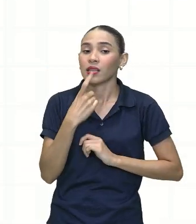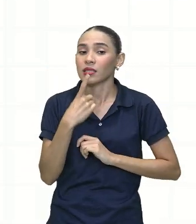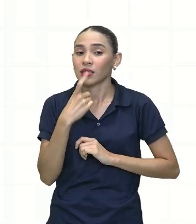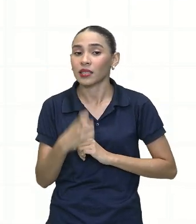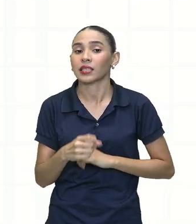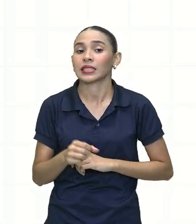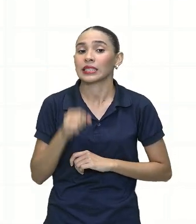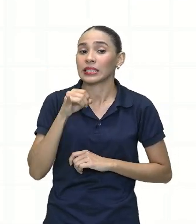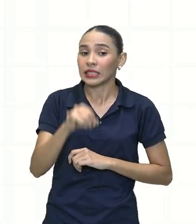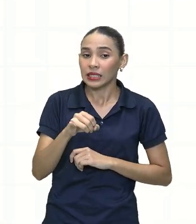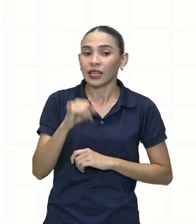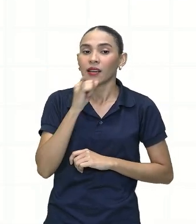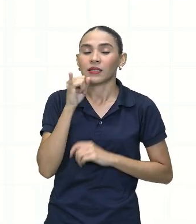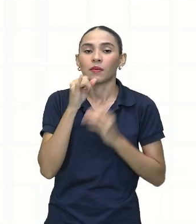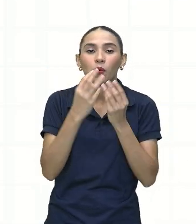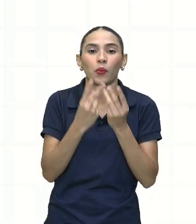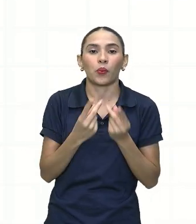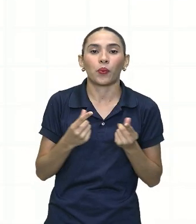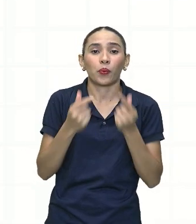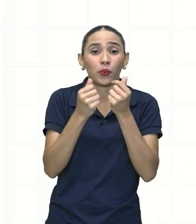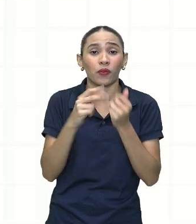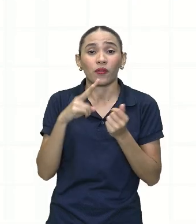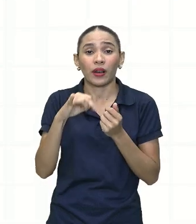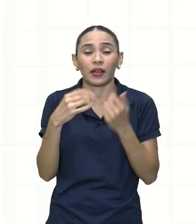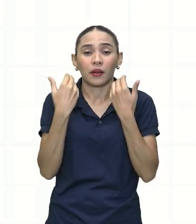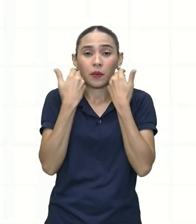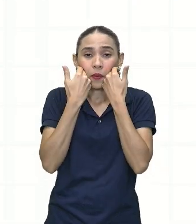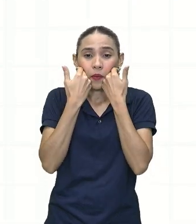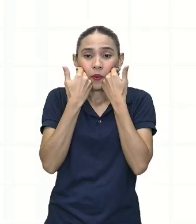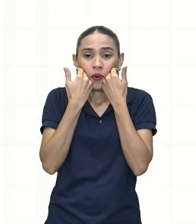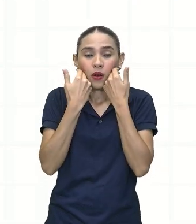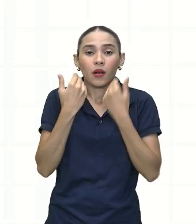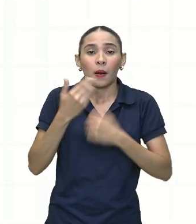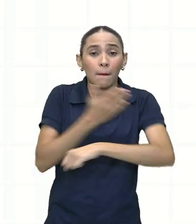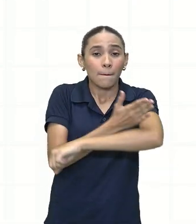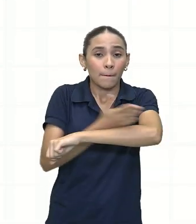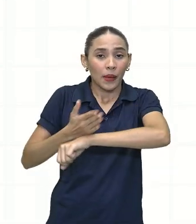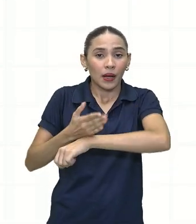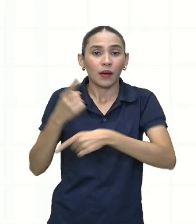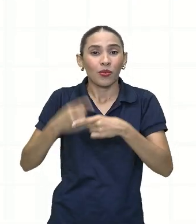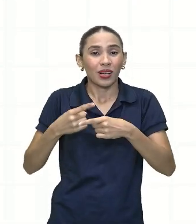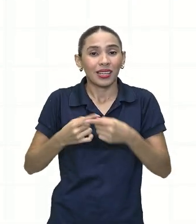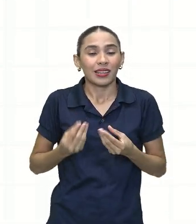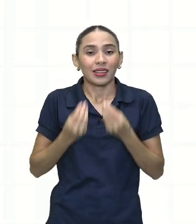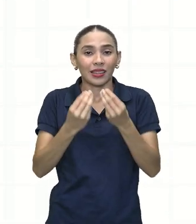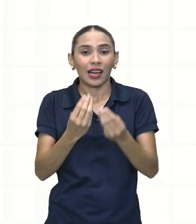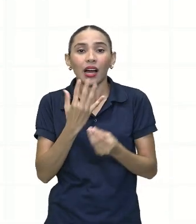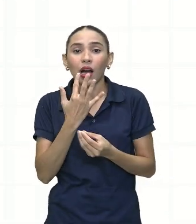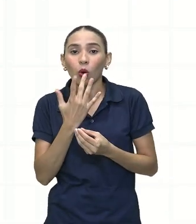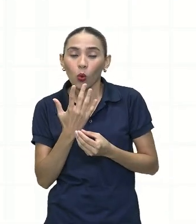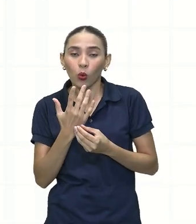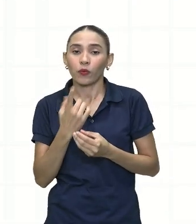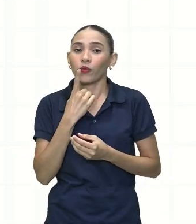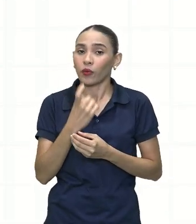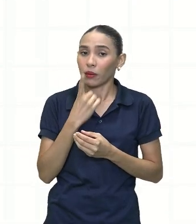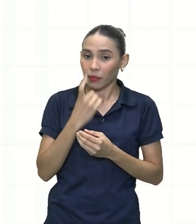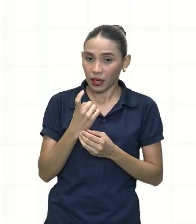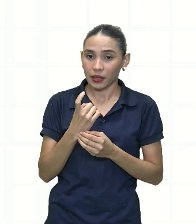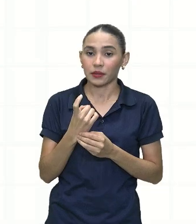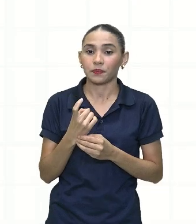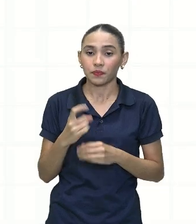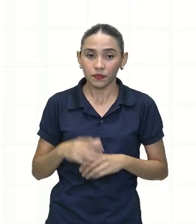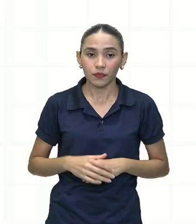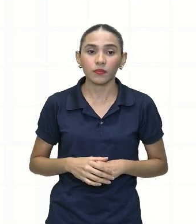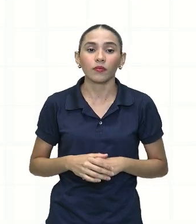elas estão sendo destruídas, a gente vai ficar pálido, porque é ela quem dá a cor vermelha, são as hemácias que dão a cor